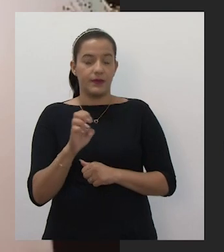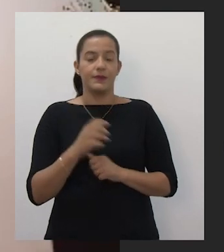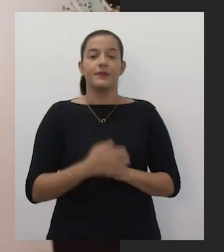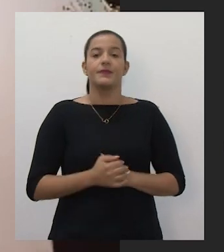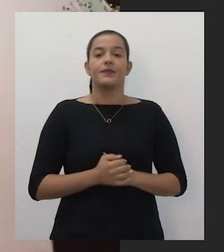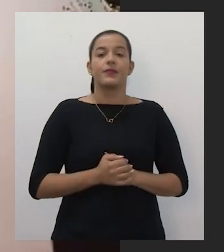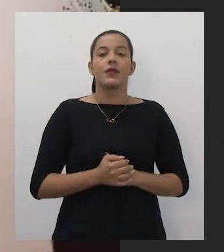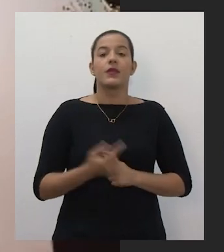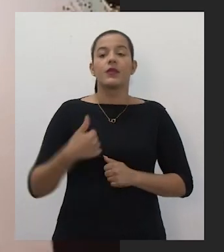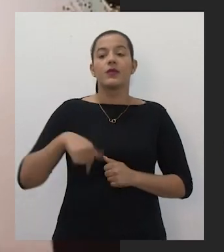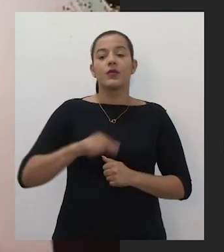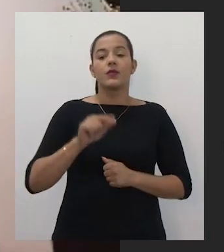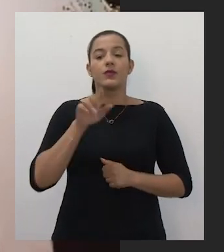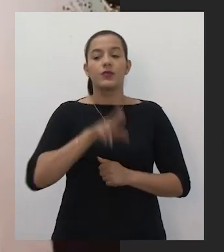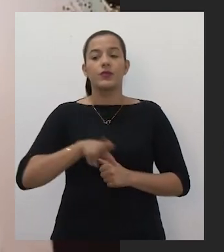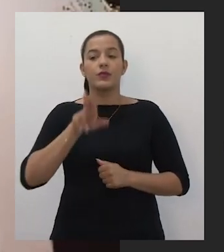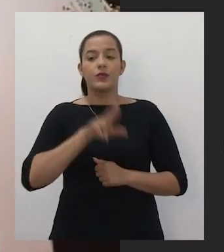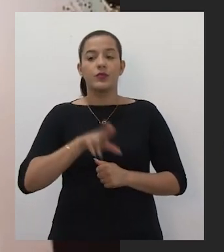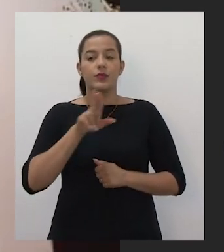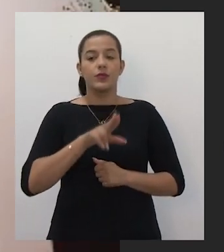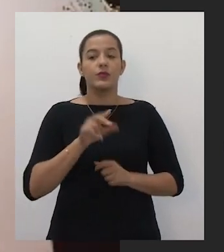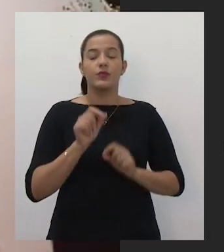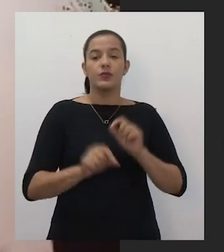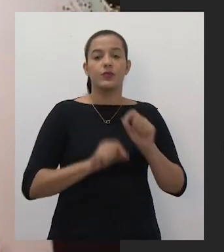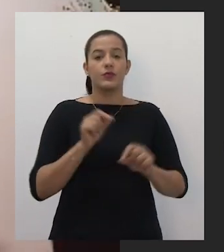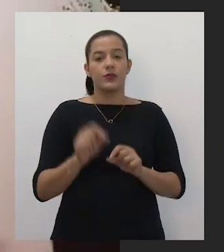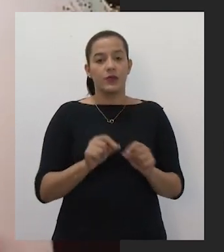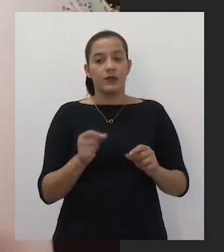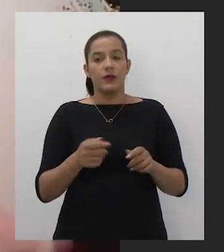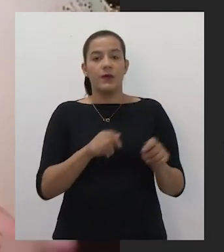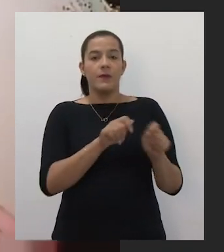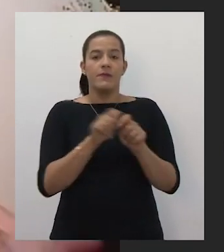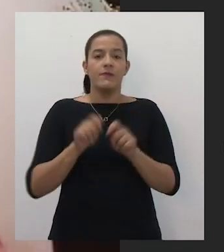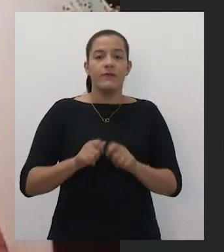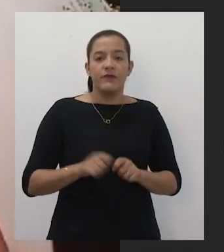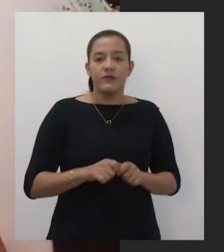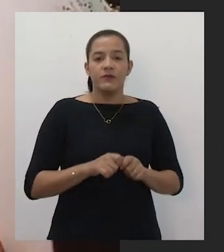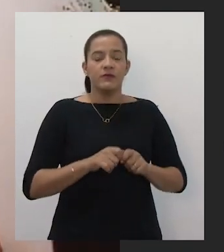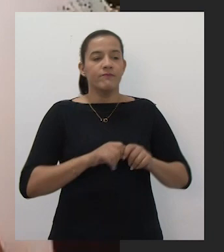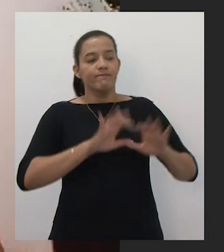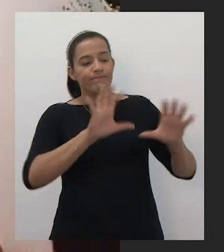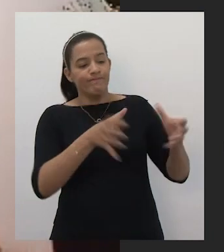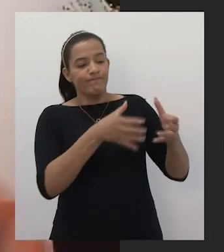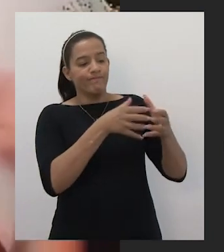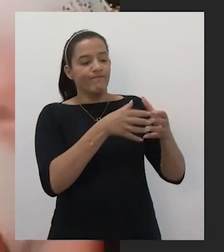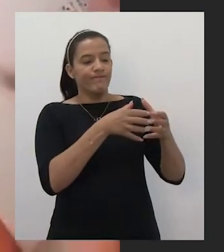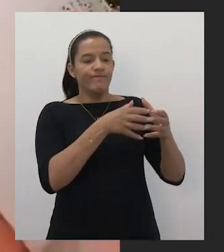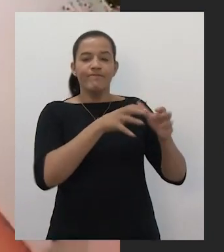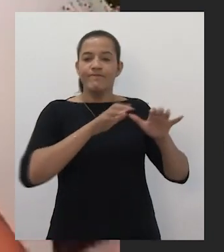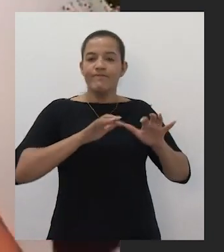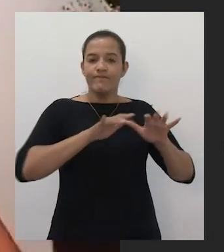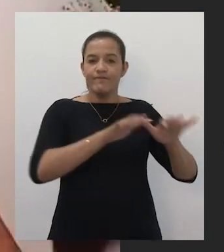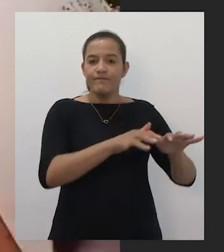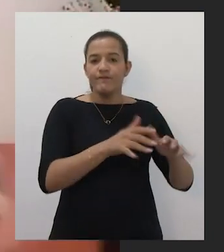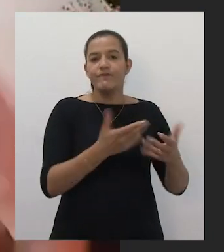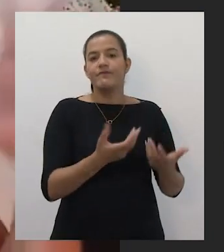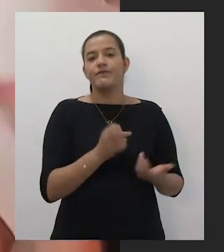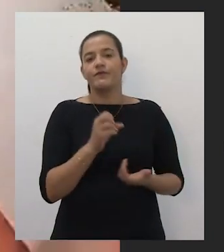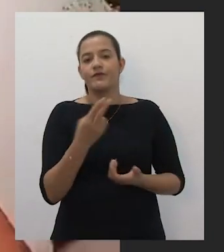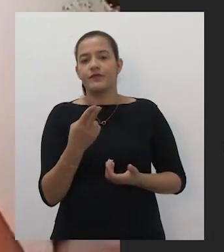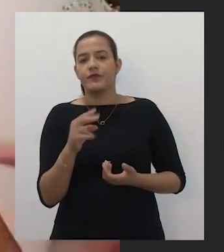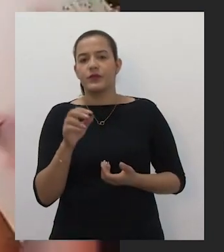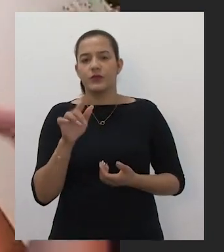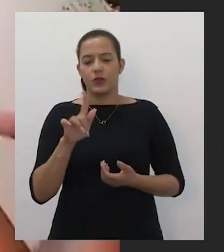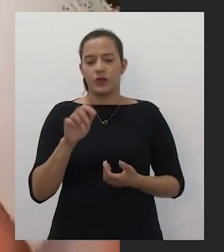gente usa sempre como arma, né, para fazer esses mutirões, que a gente conta com a ajuda dos GOIs, a gente está sempre aberto